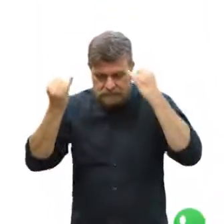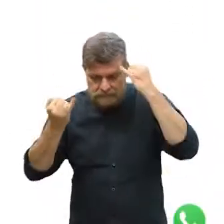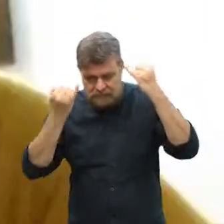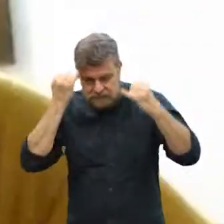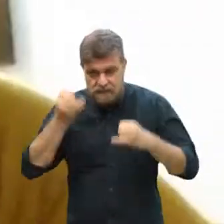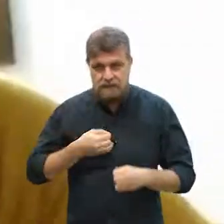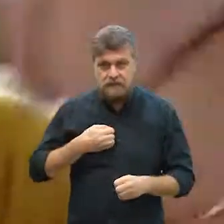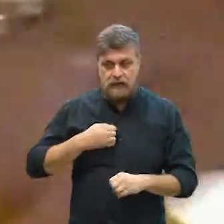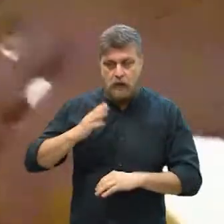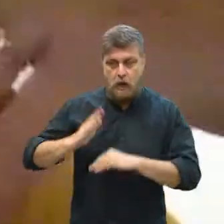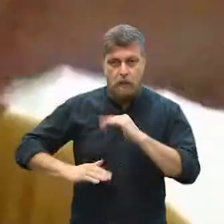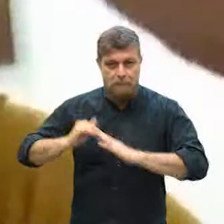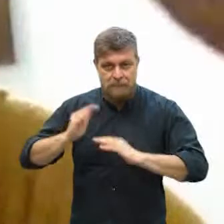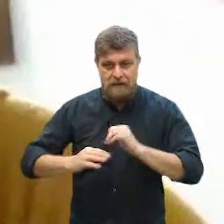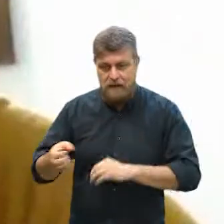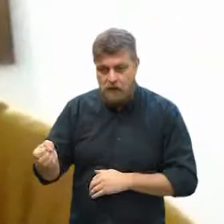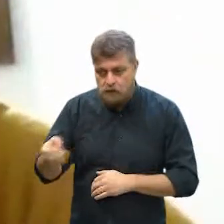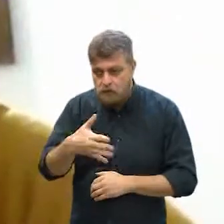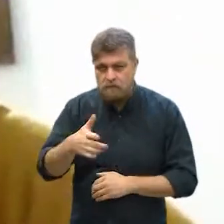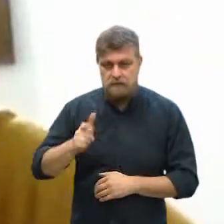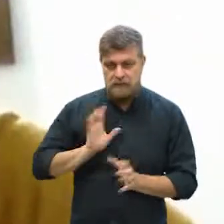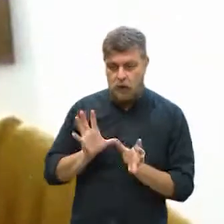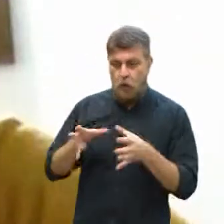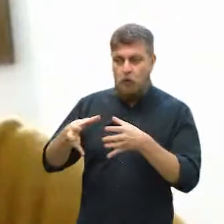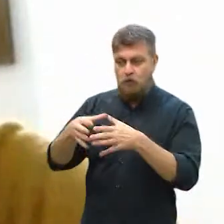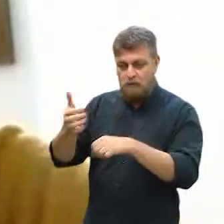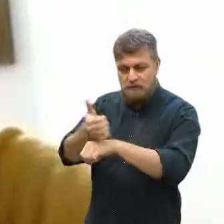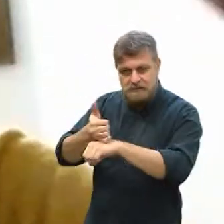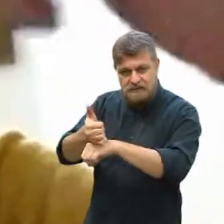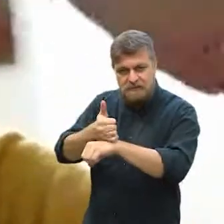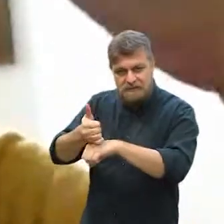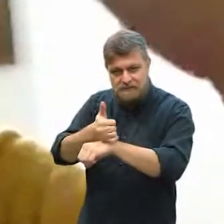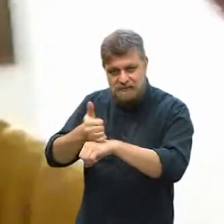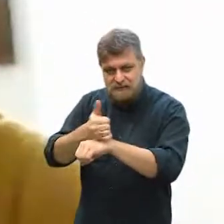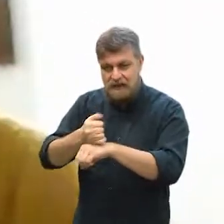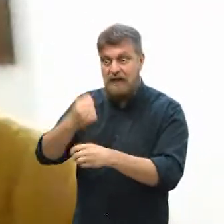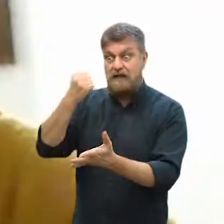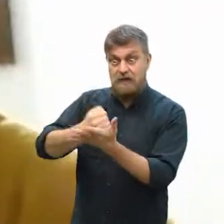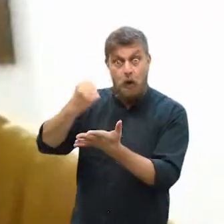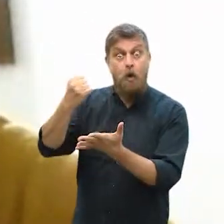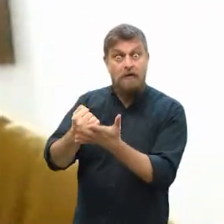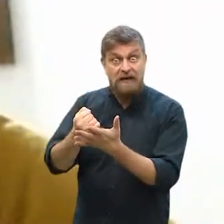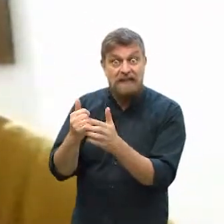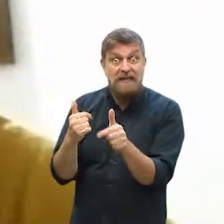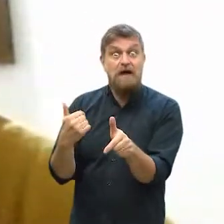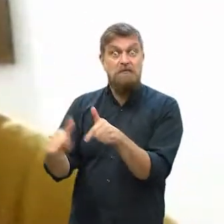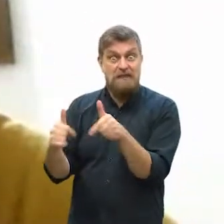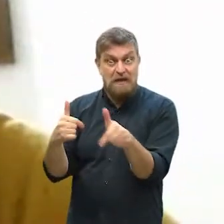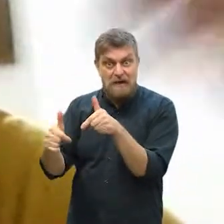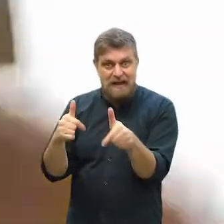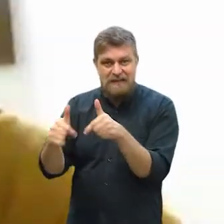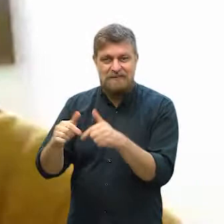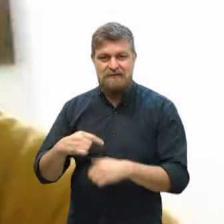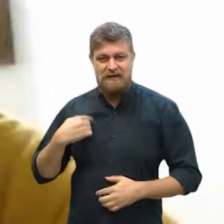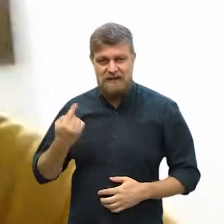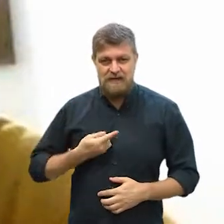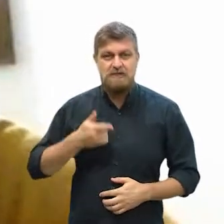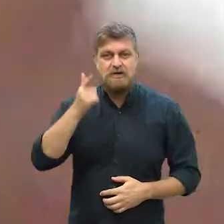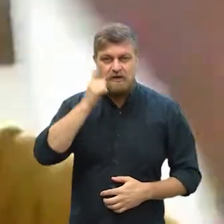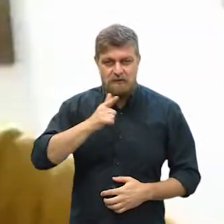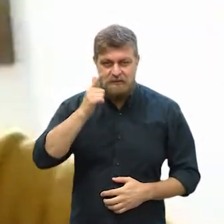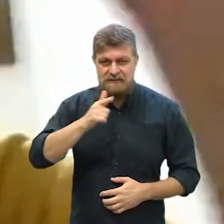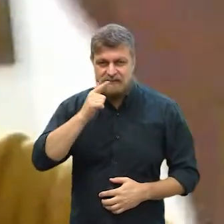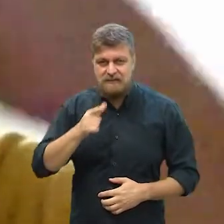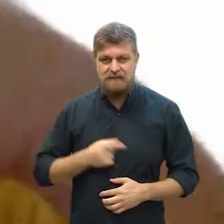um negócio novo, além de ter hoje 9 pessoas no time também, né? Então, tipo, empregar gente nesse processo de pandemia, a gente também movimentou aí